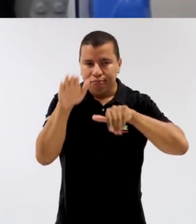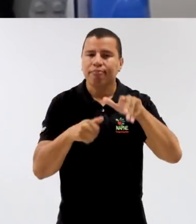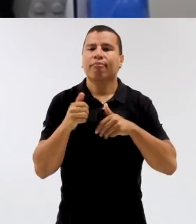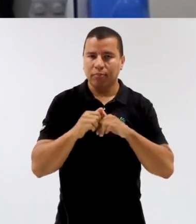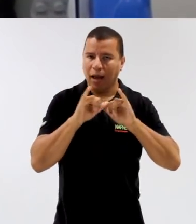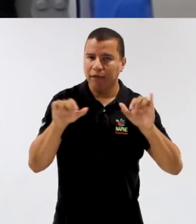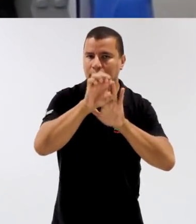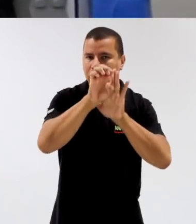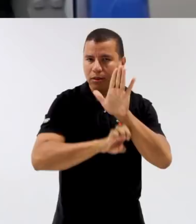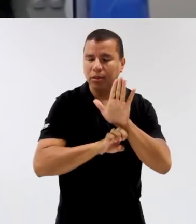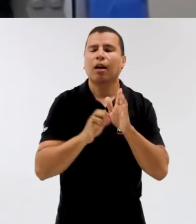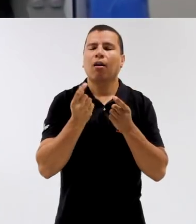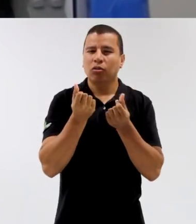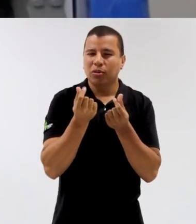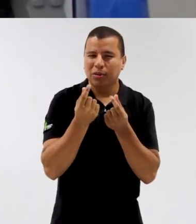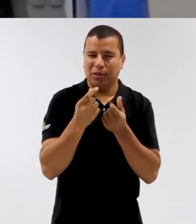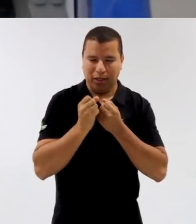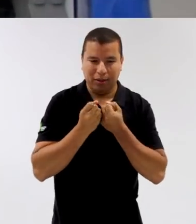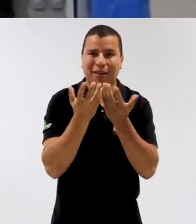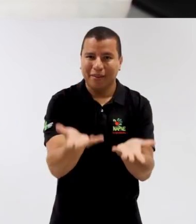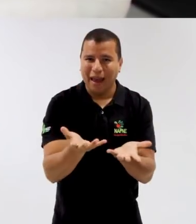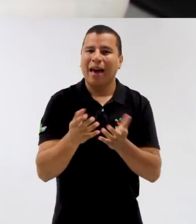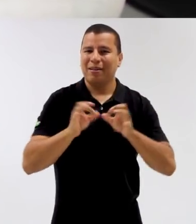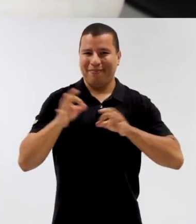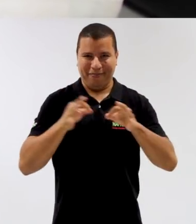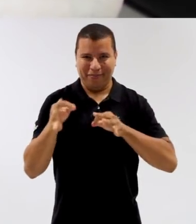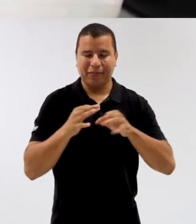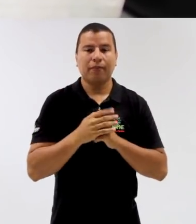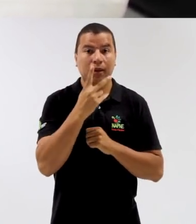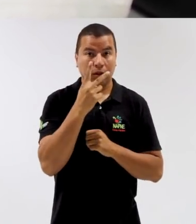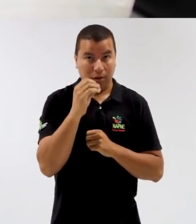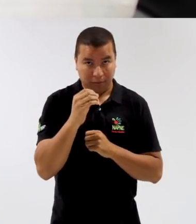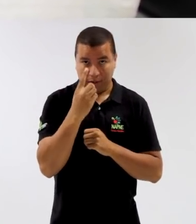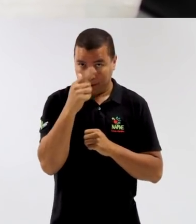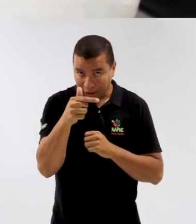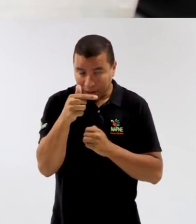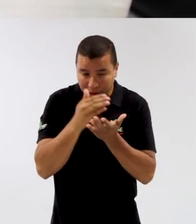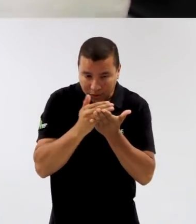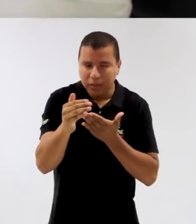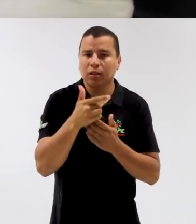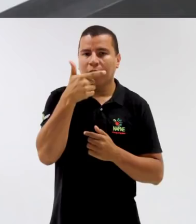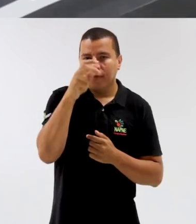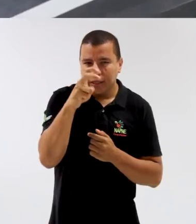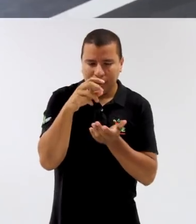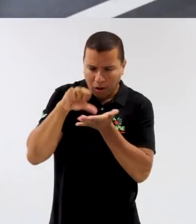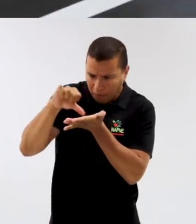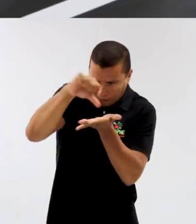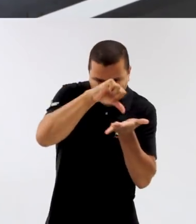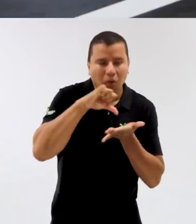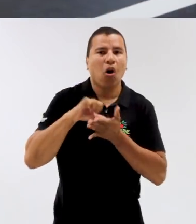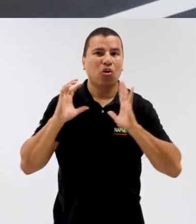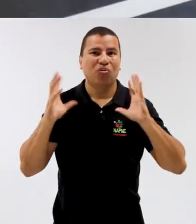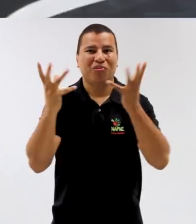adquirir os materiais e equipamentos necessários os projetos em 2017 os 25 campi foram contemplados agora